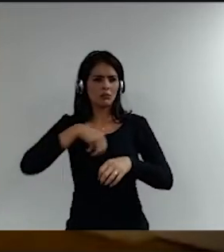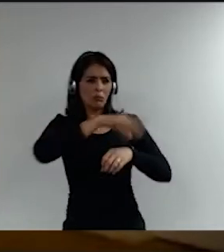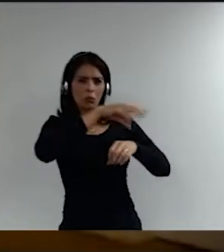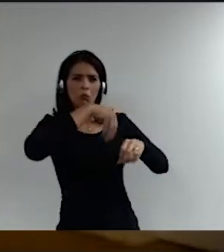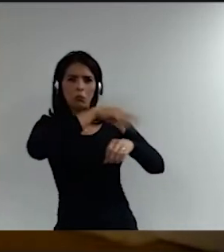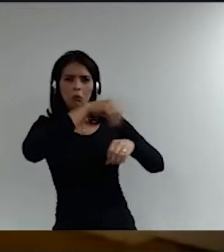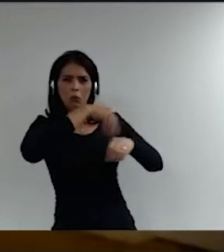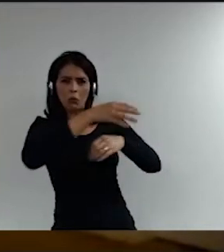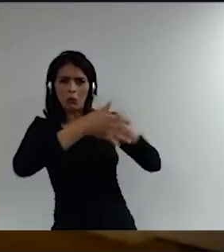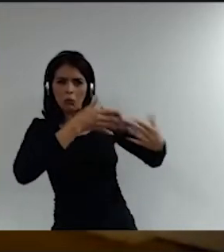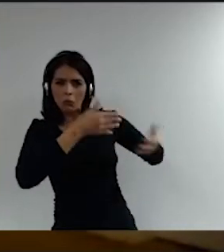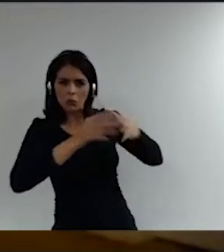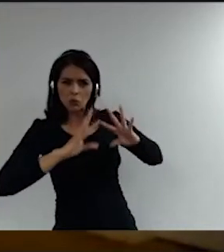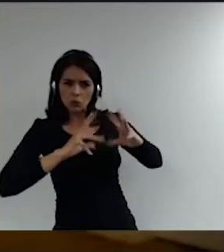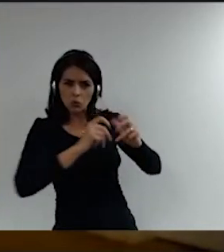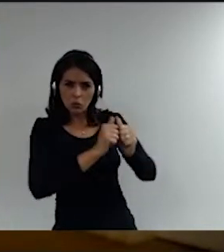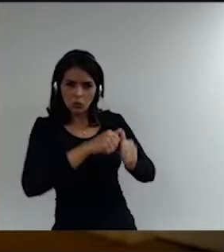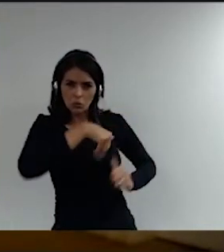juízo.